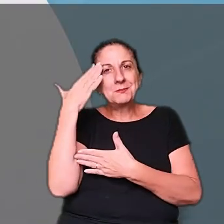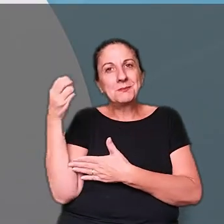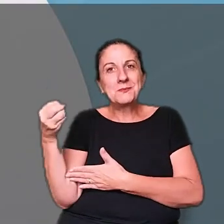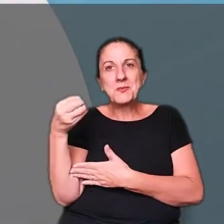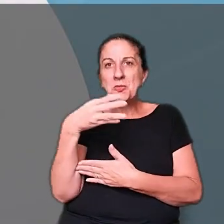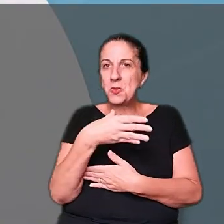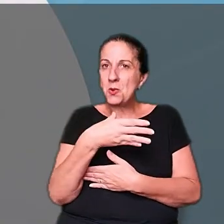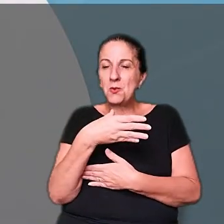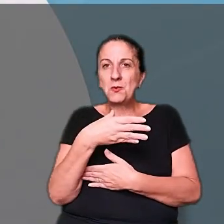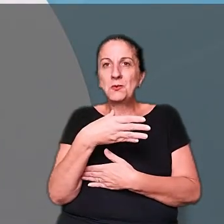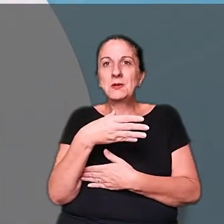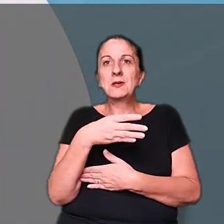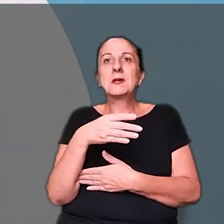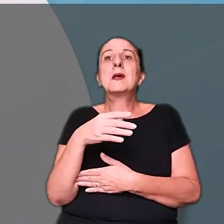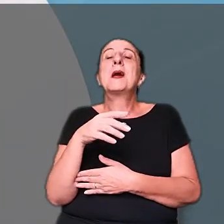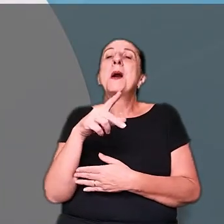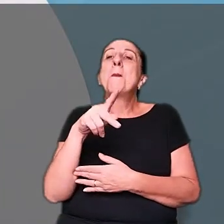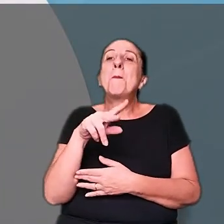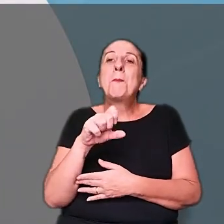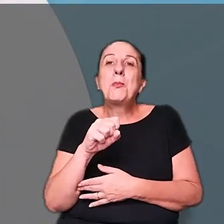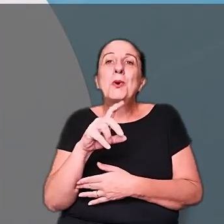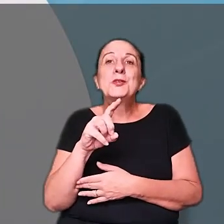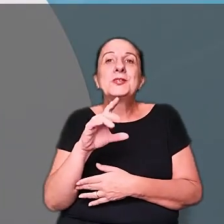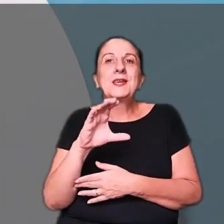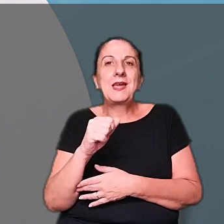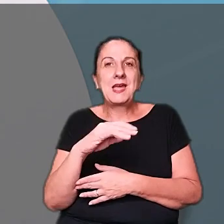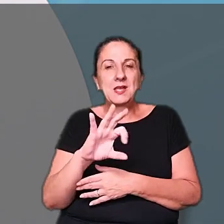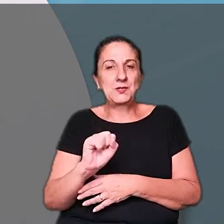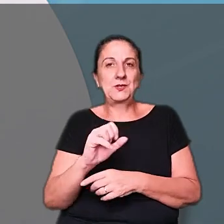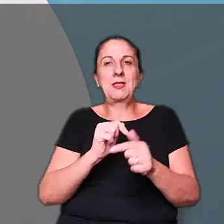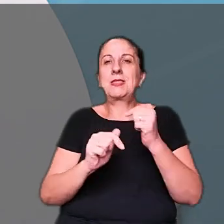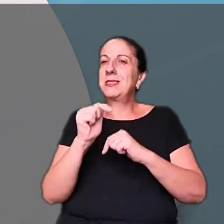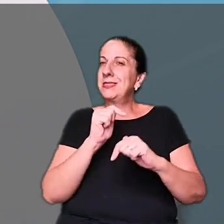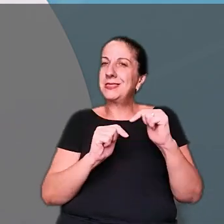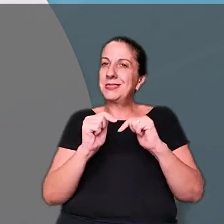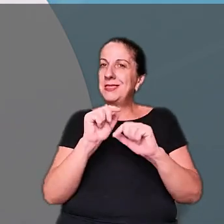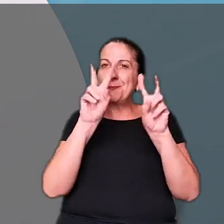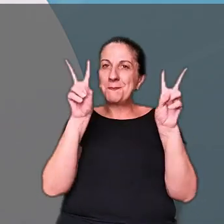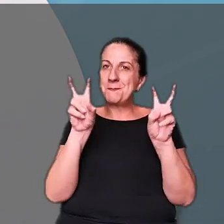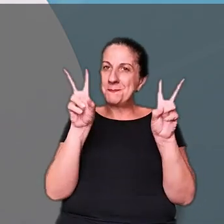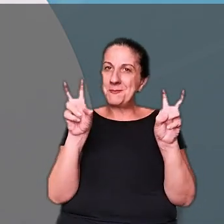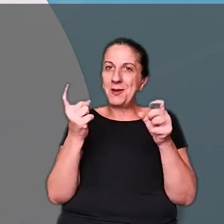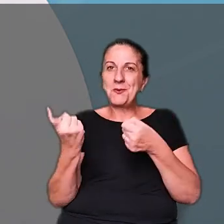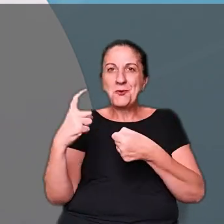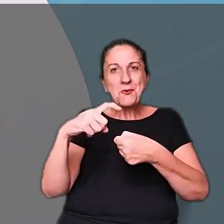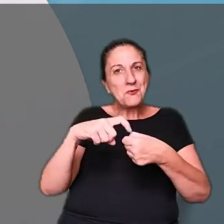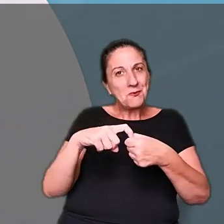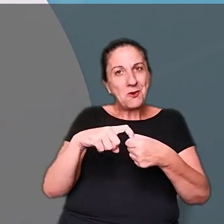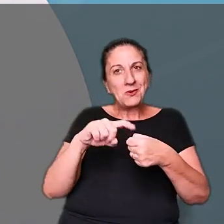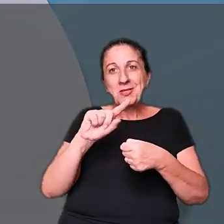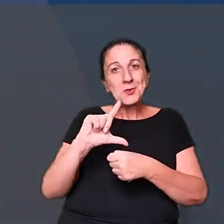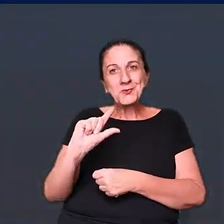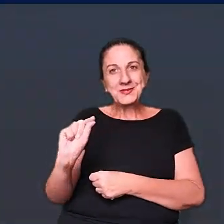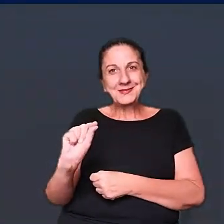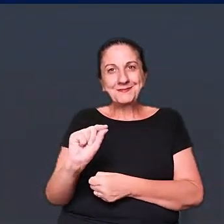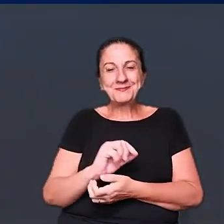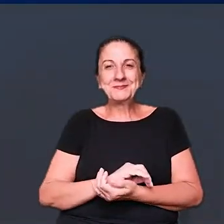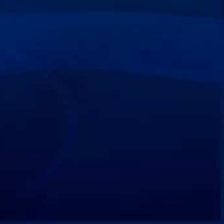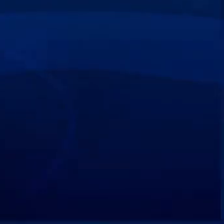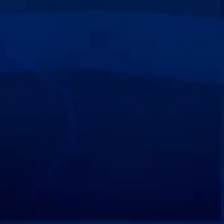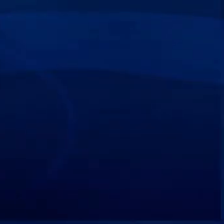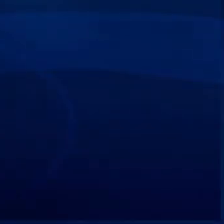bloco, você vai saber as novidades da nova temporada do podcast Trabalho em Pauta. Não saia daí, hein? A gente volta daqui a pouco.